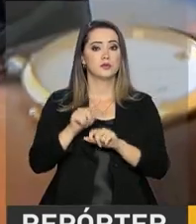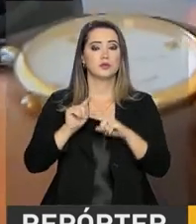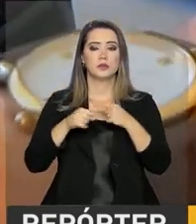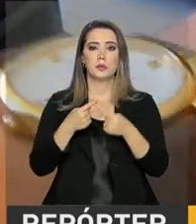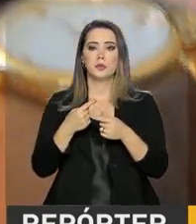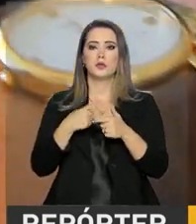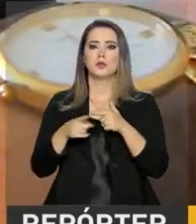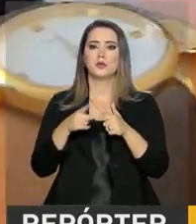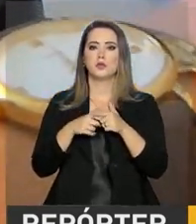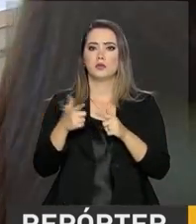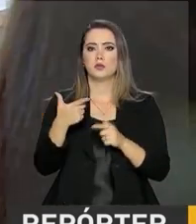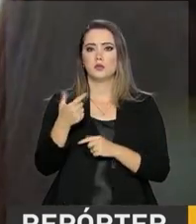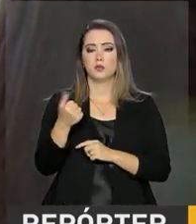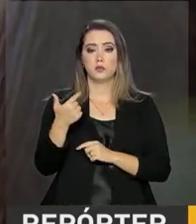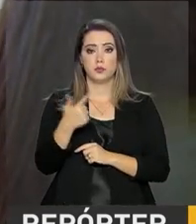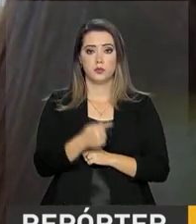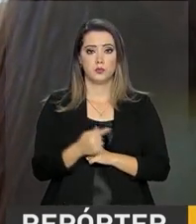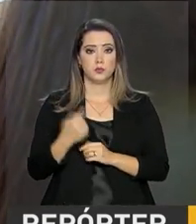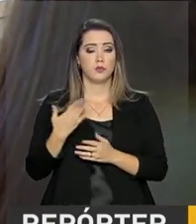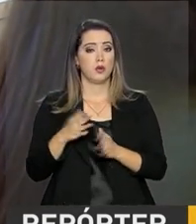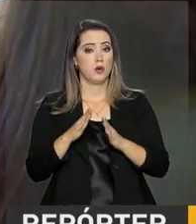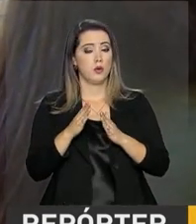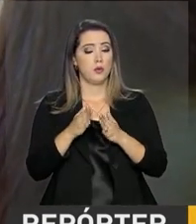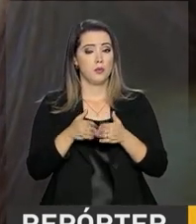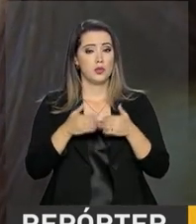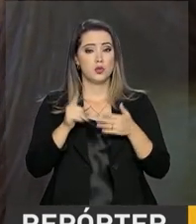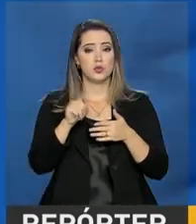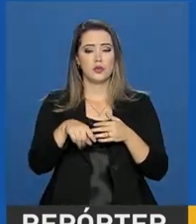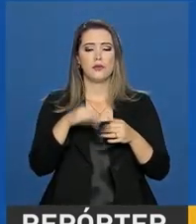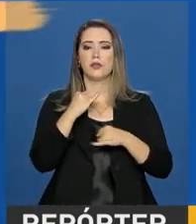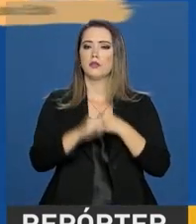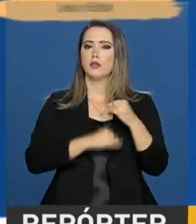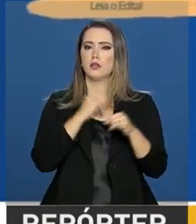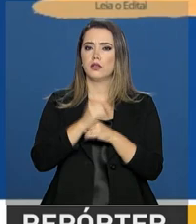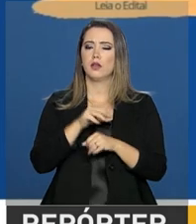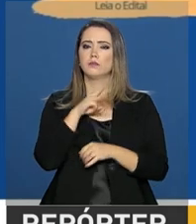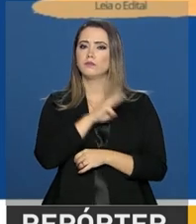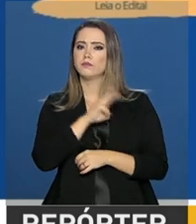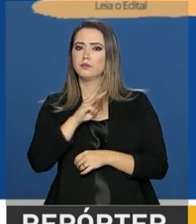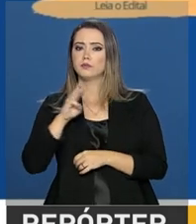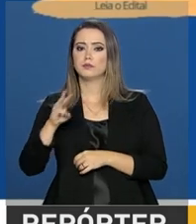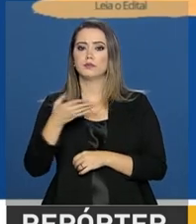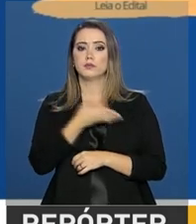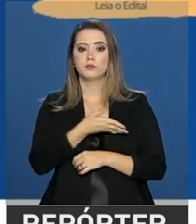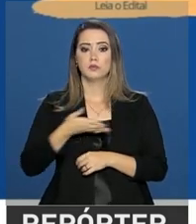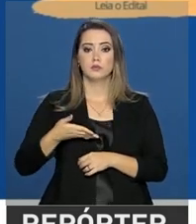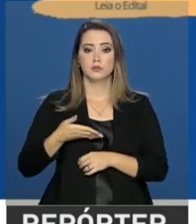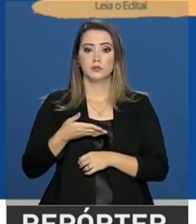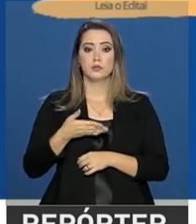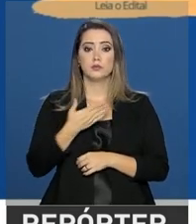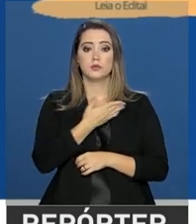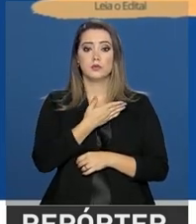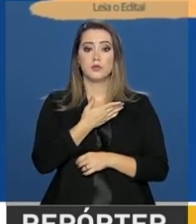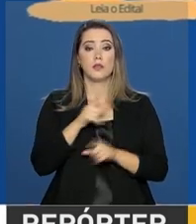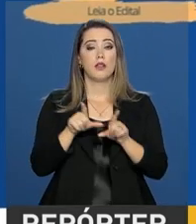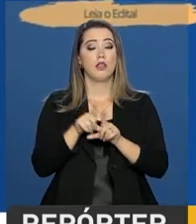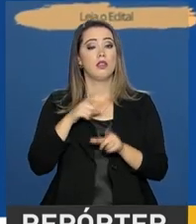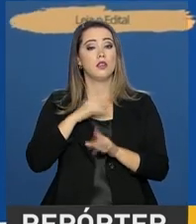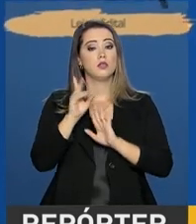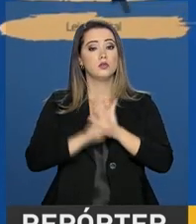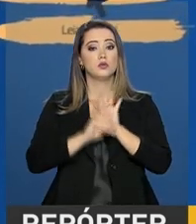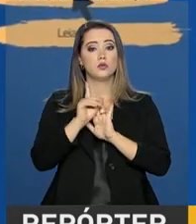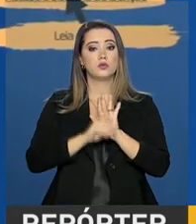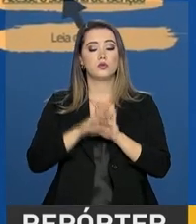problemas em 2017 o pedido é feito pela internet no site do enem têm direito à isenção da inscrição os estudantes